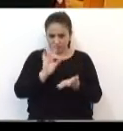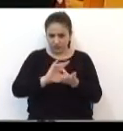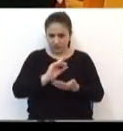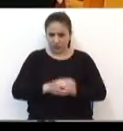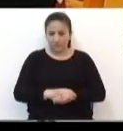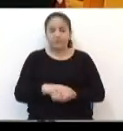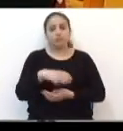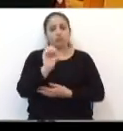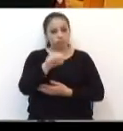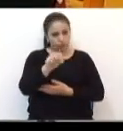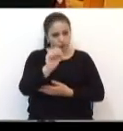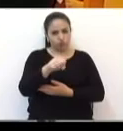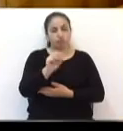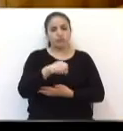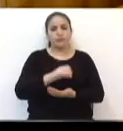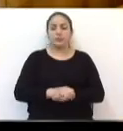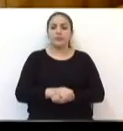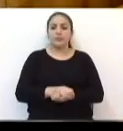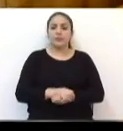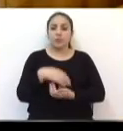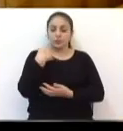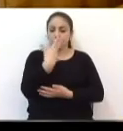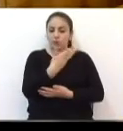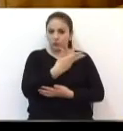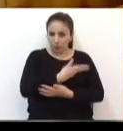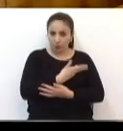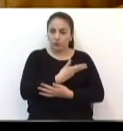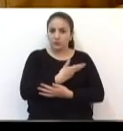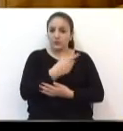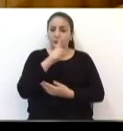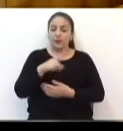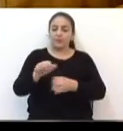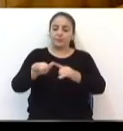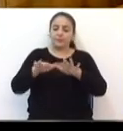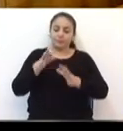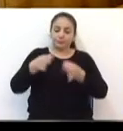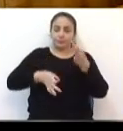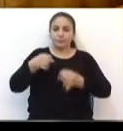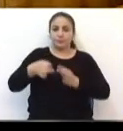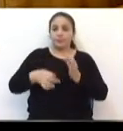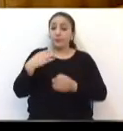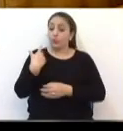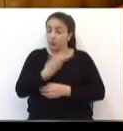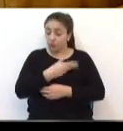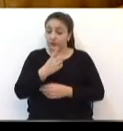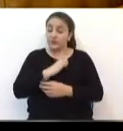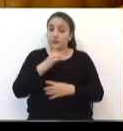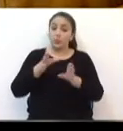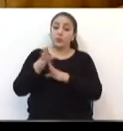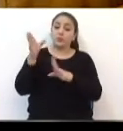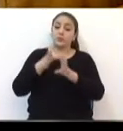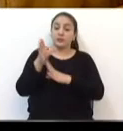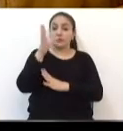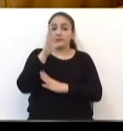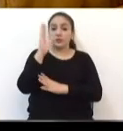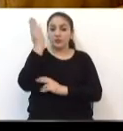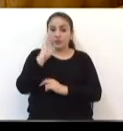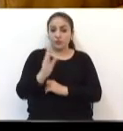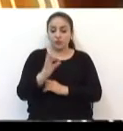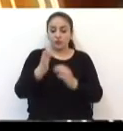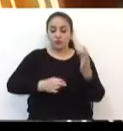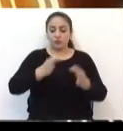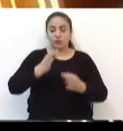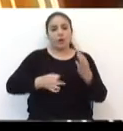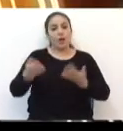implementada? Sim. O nosso Tribunal de Justiça, que é um tribunal que recebe determinações do Conselho Nacional de